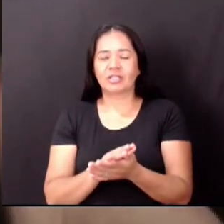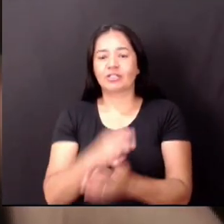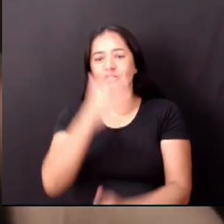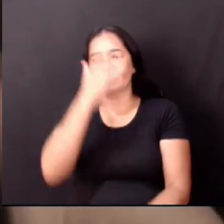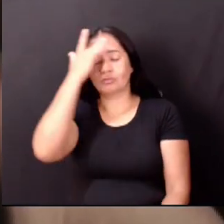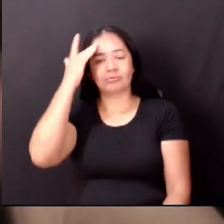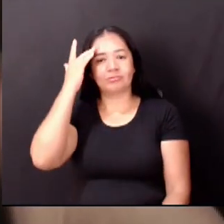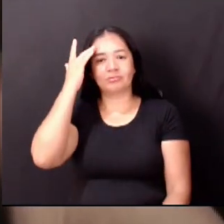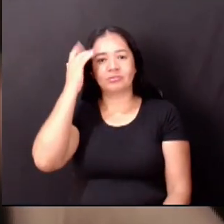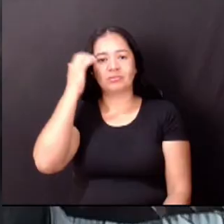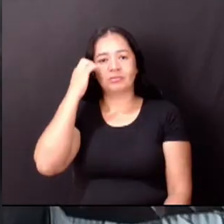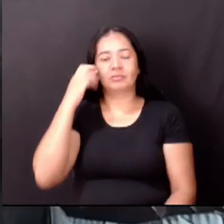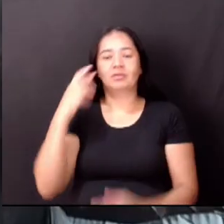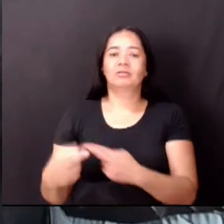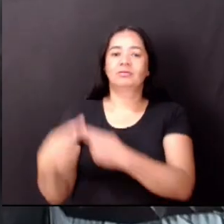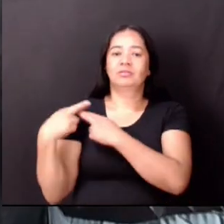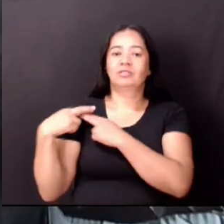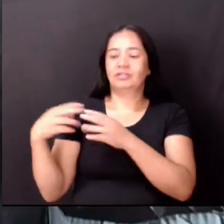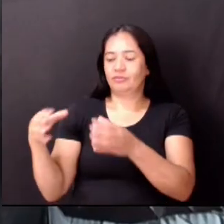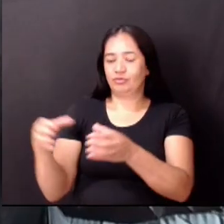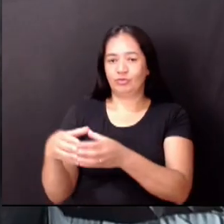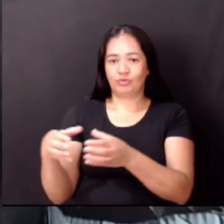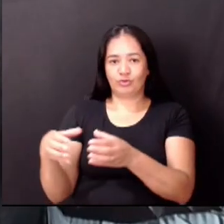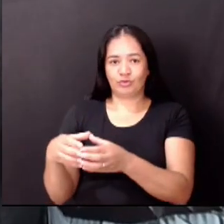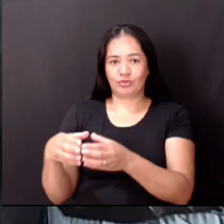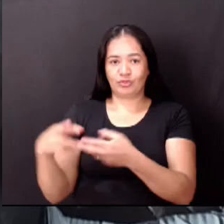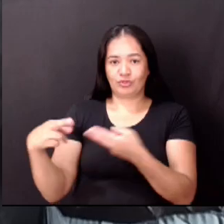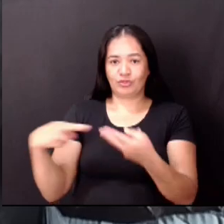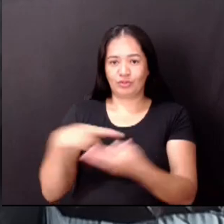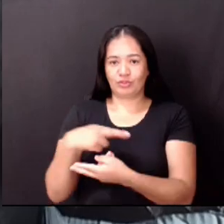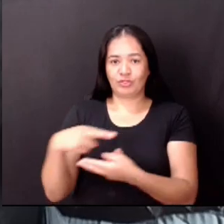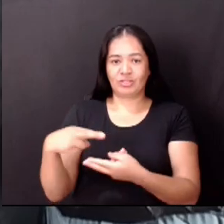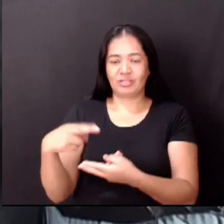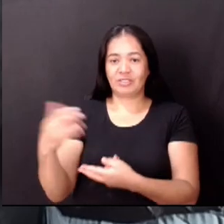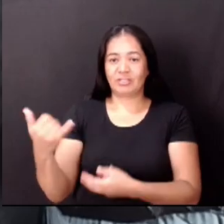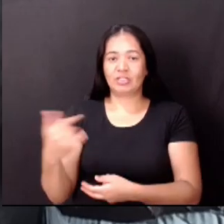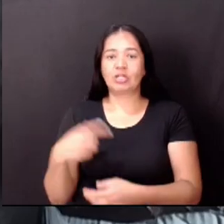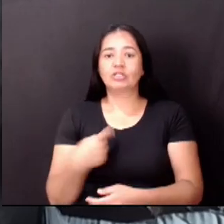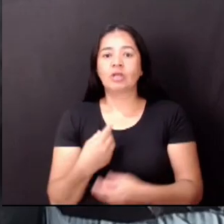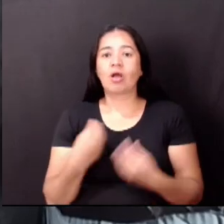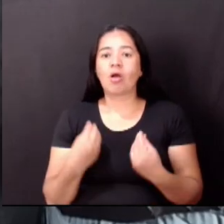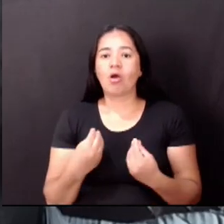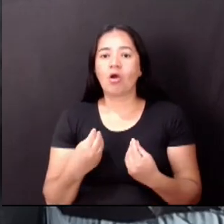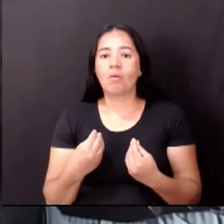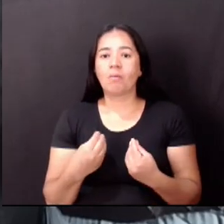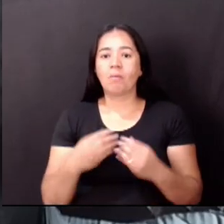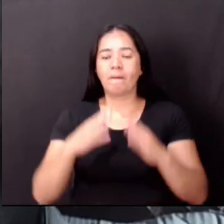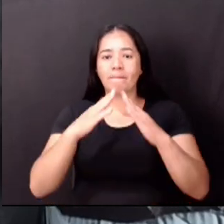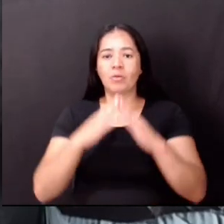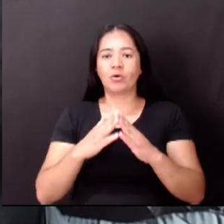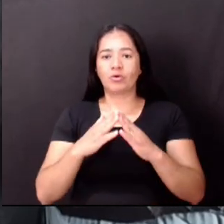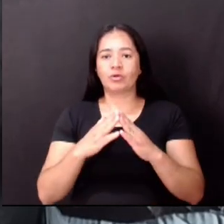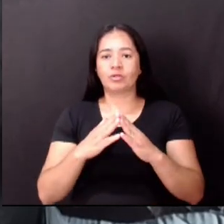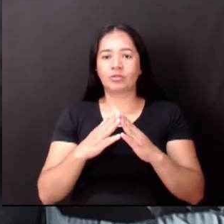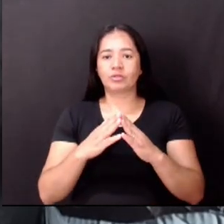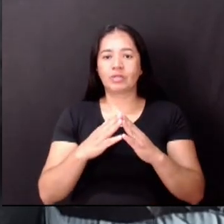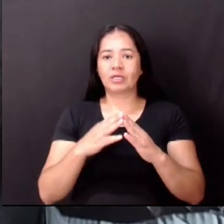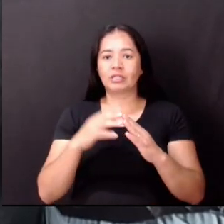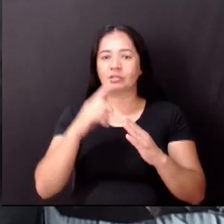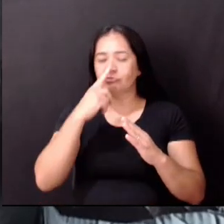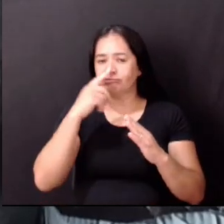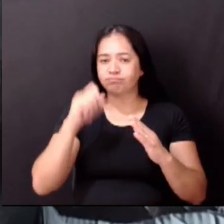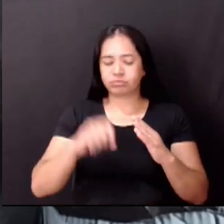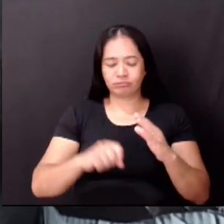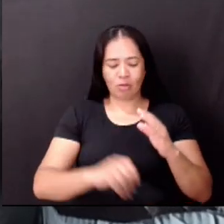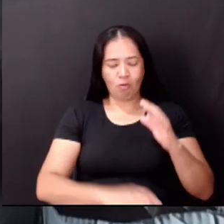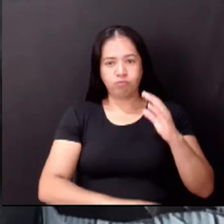depósito de reciclados, nós estaríamos habitando uma montanha de lixo, né? Eles fazem uma função, eles têm uma função